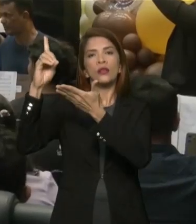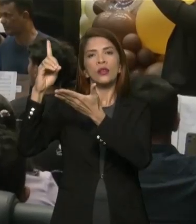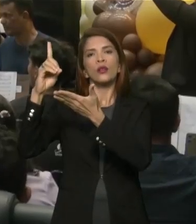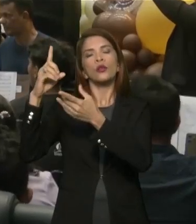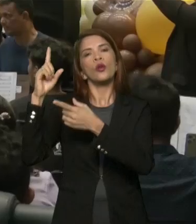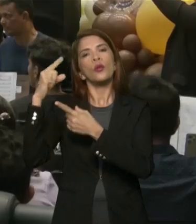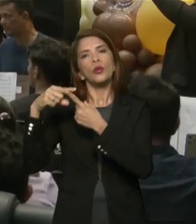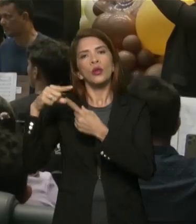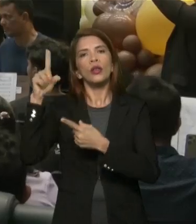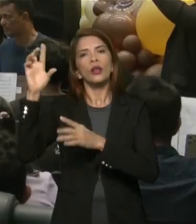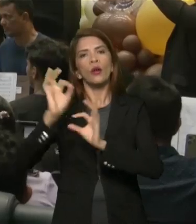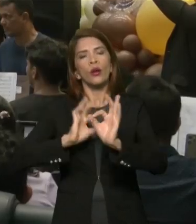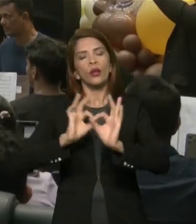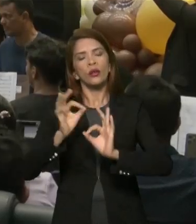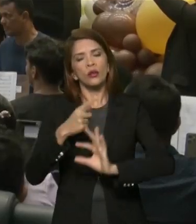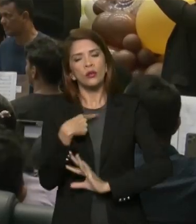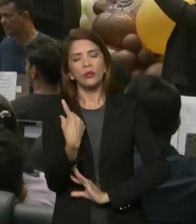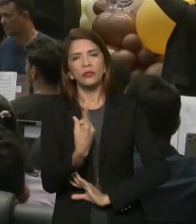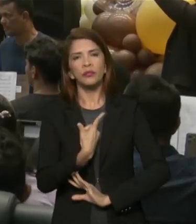nós.